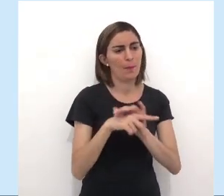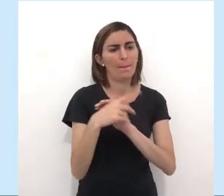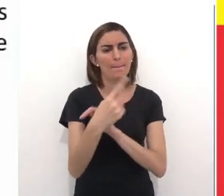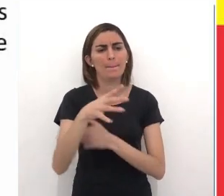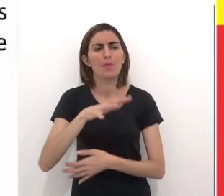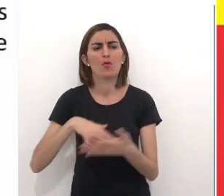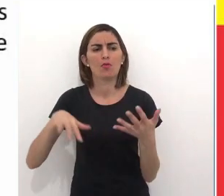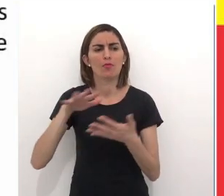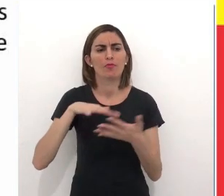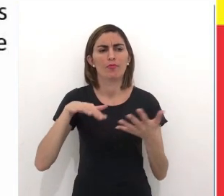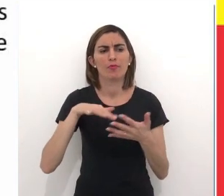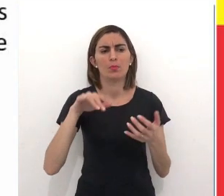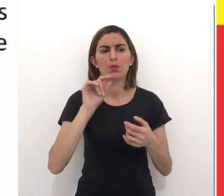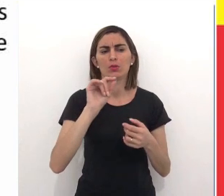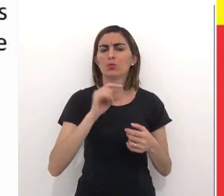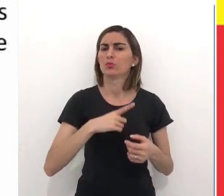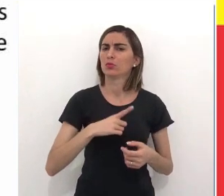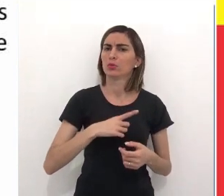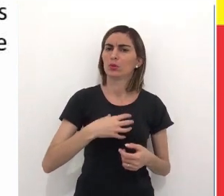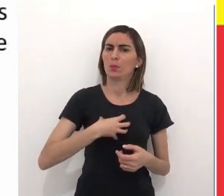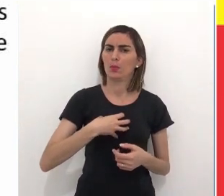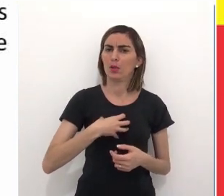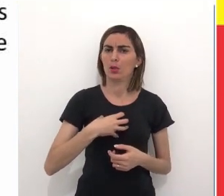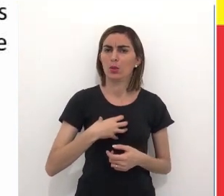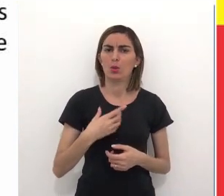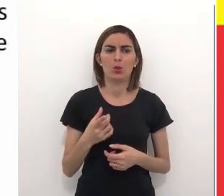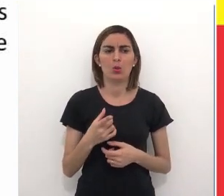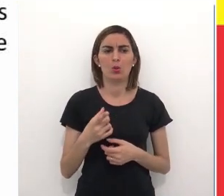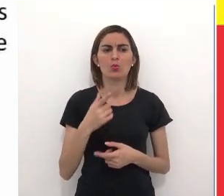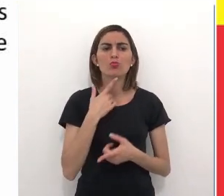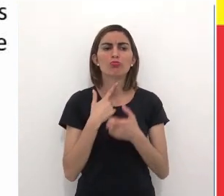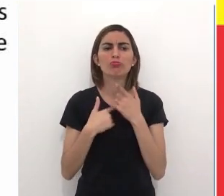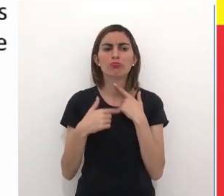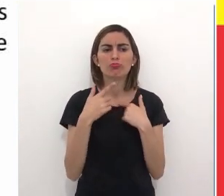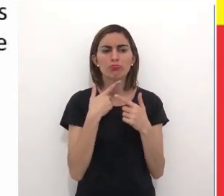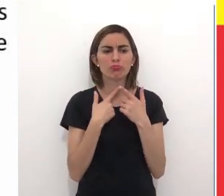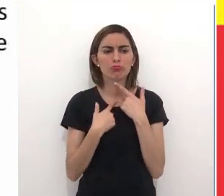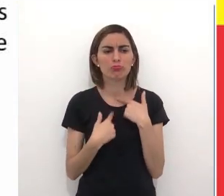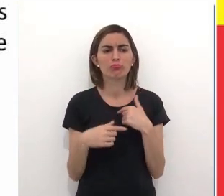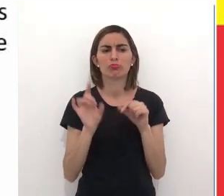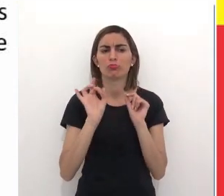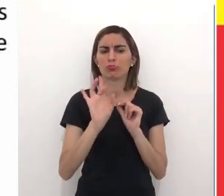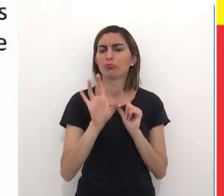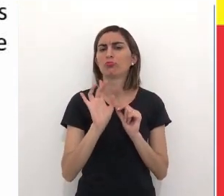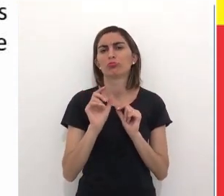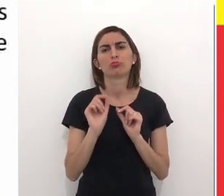1837. Raiz desse movimento. Existia na Bahia um sólido